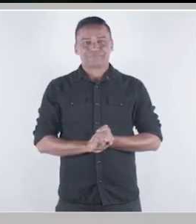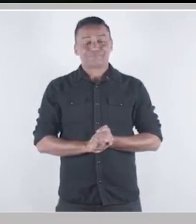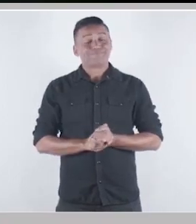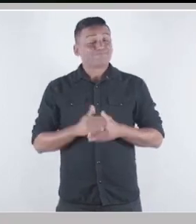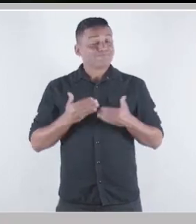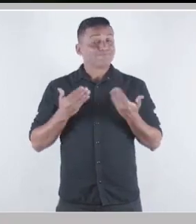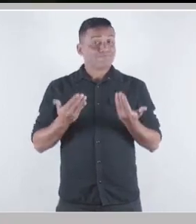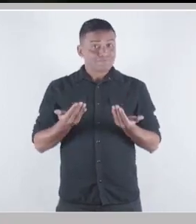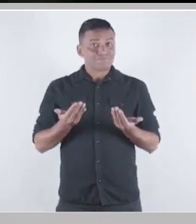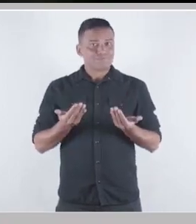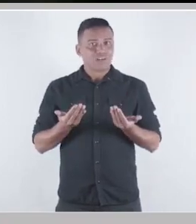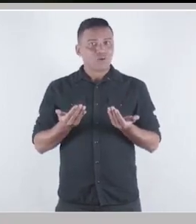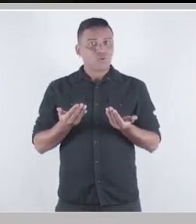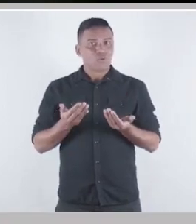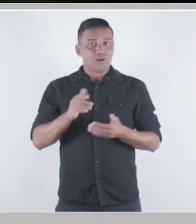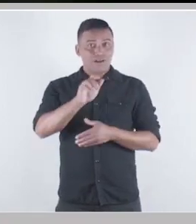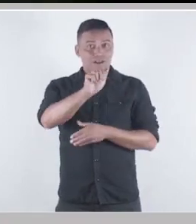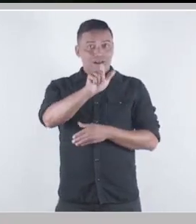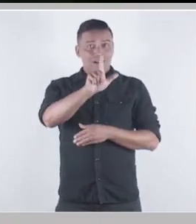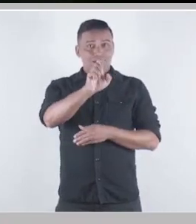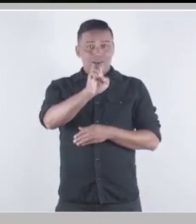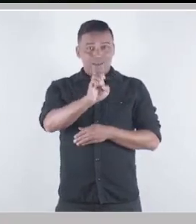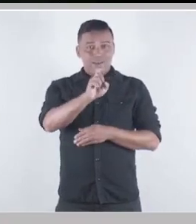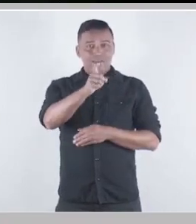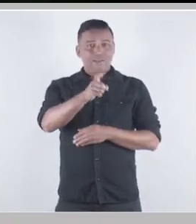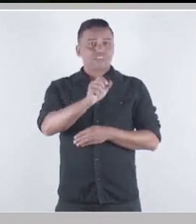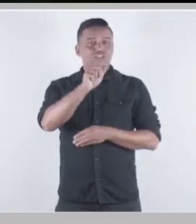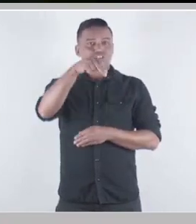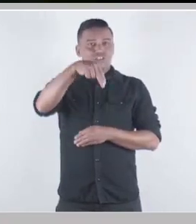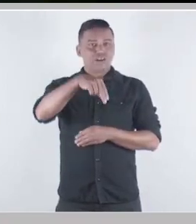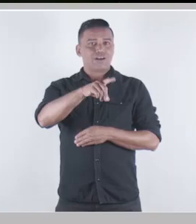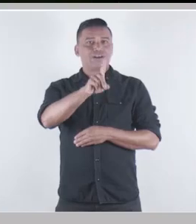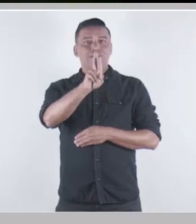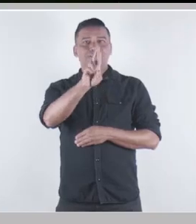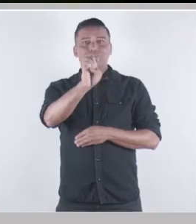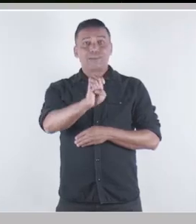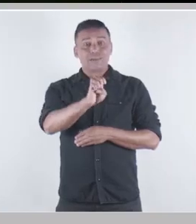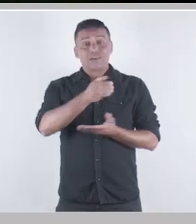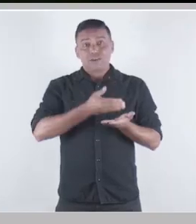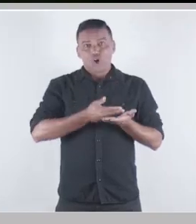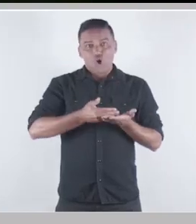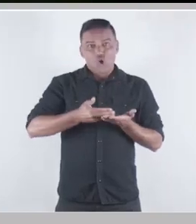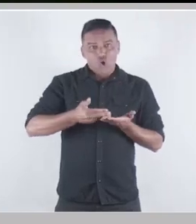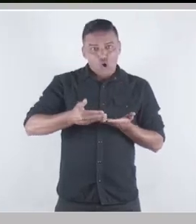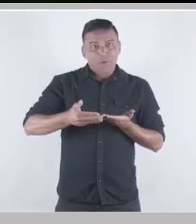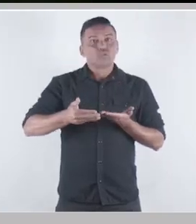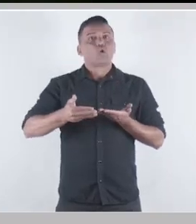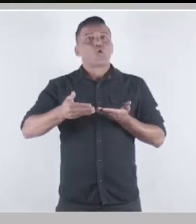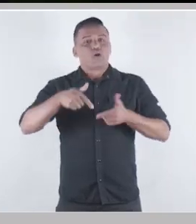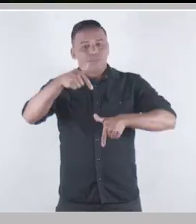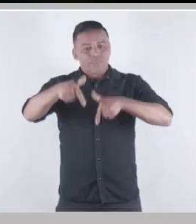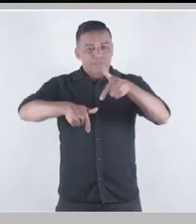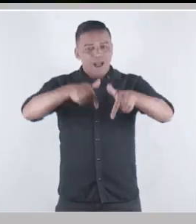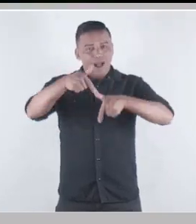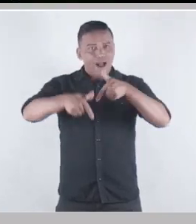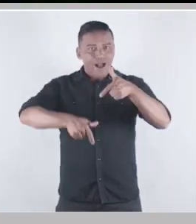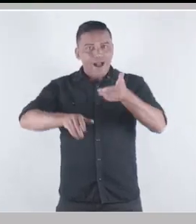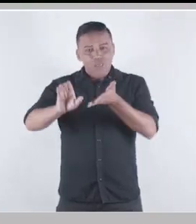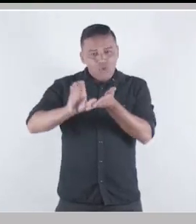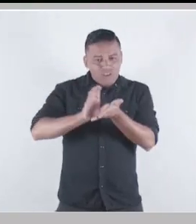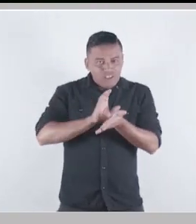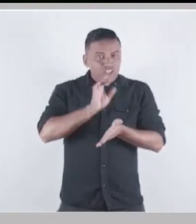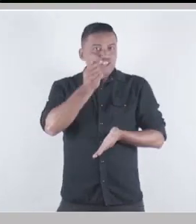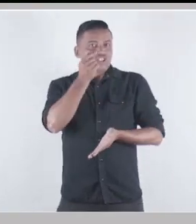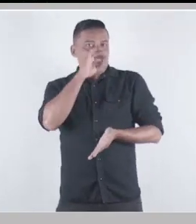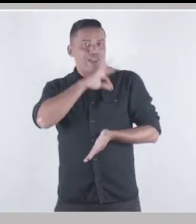Então esse Alexandre, né, que começou o começo assim de ter renda, começou a